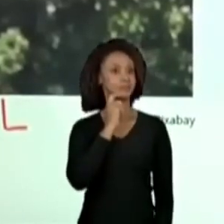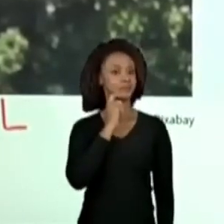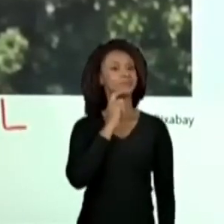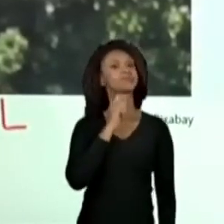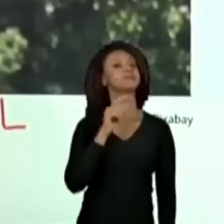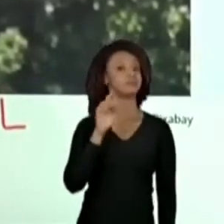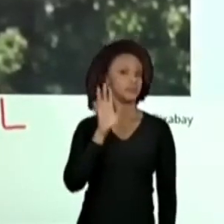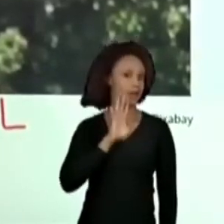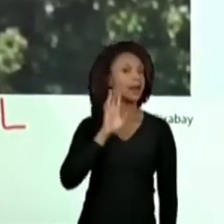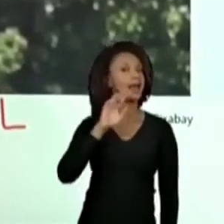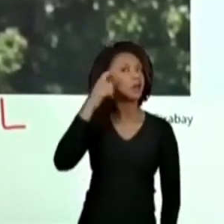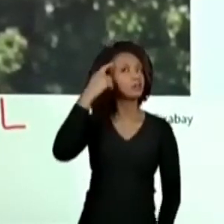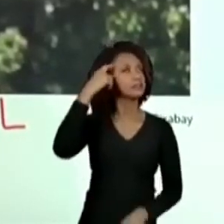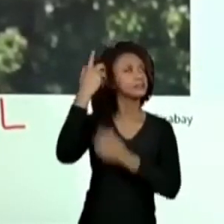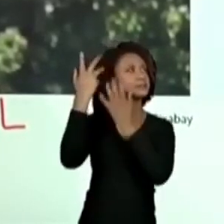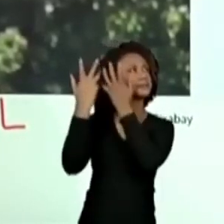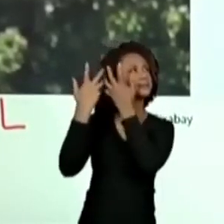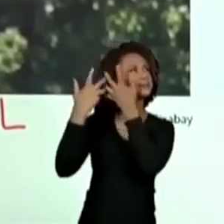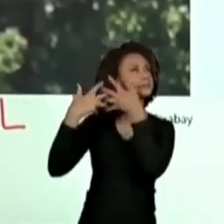legal a gente pensar nisso, não é?